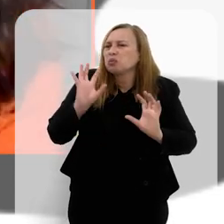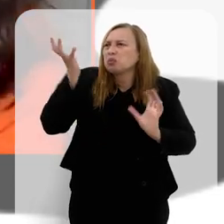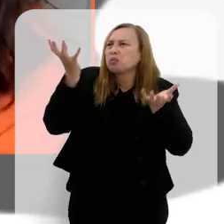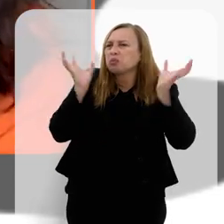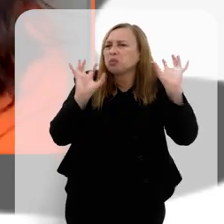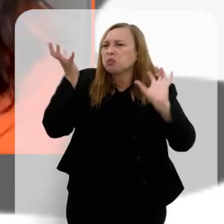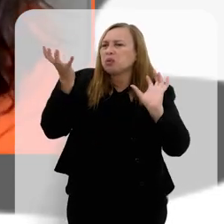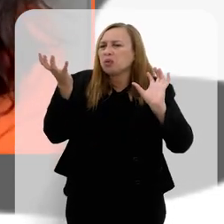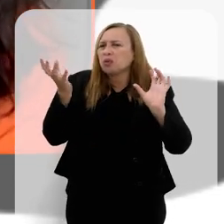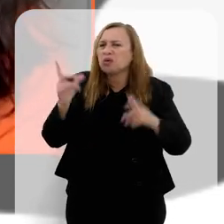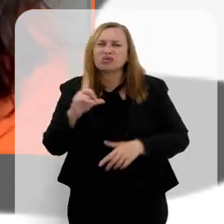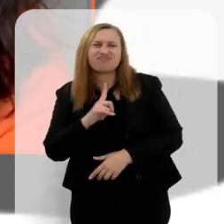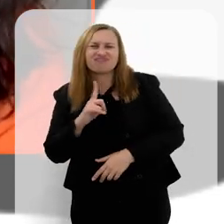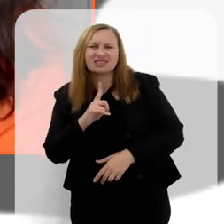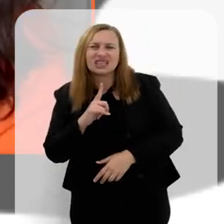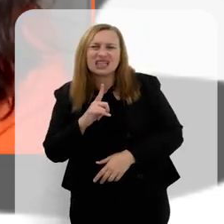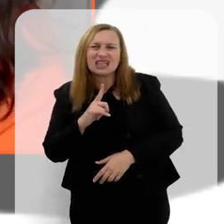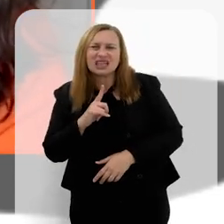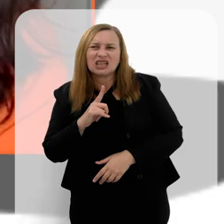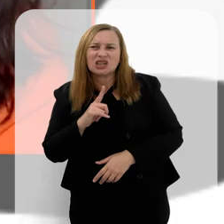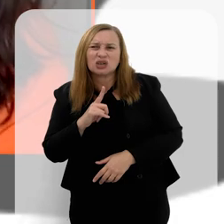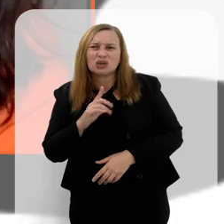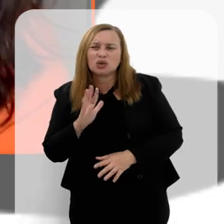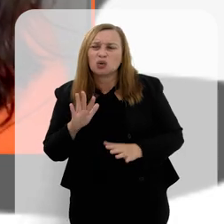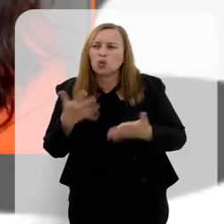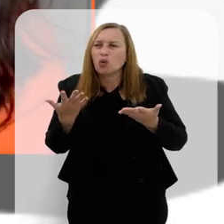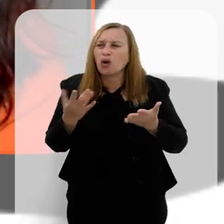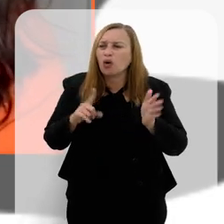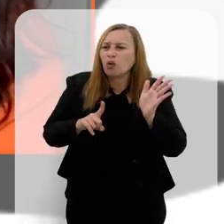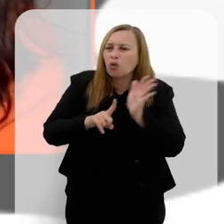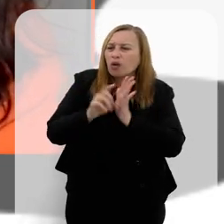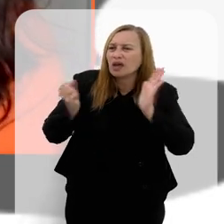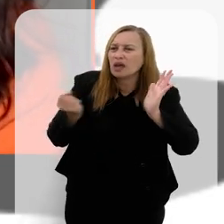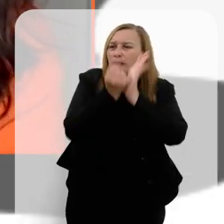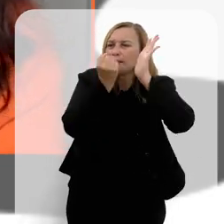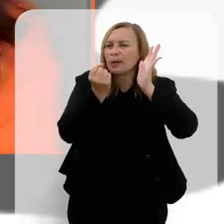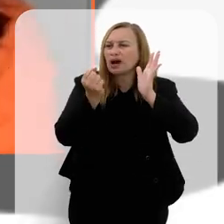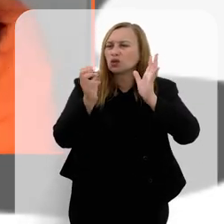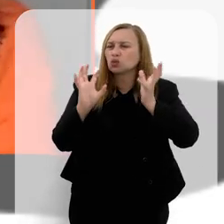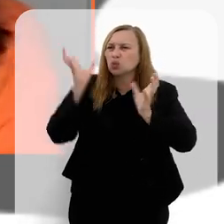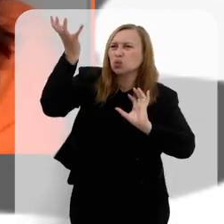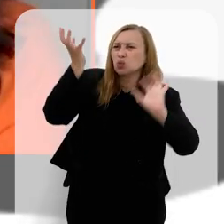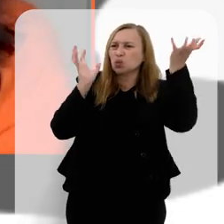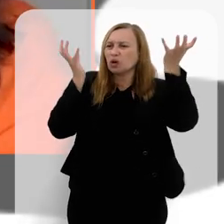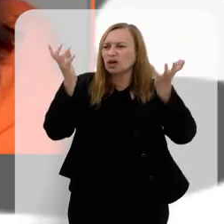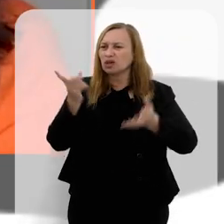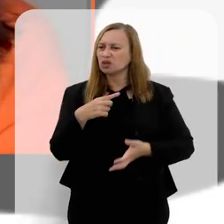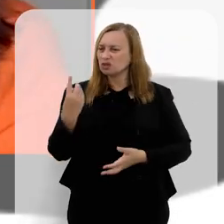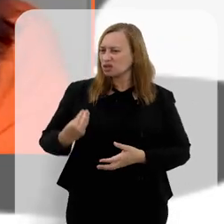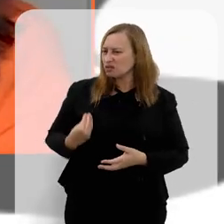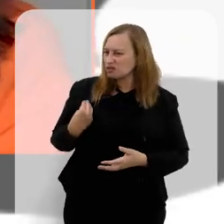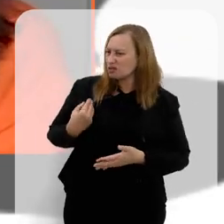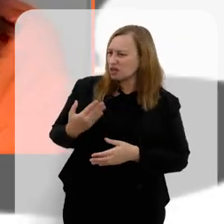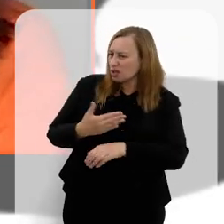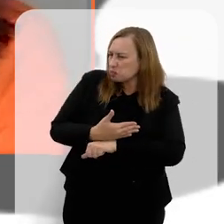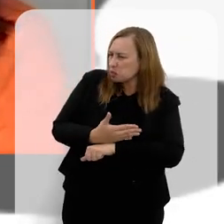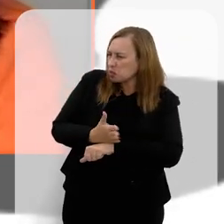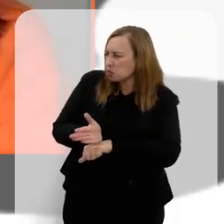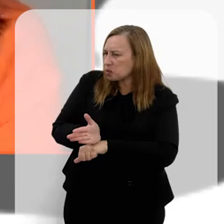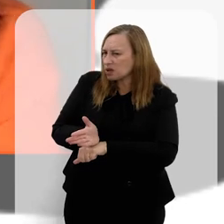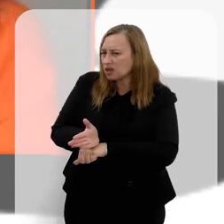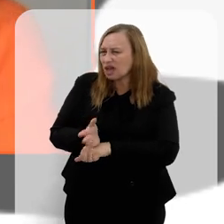compõe. Você pode perguntar qual o impacto do tempo sobre nós, né? Então ele